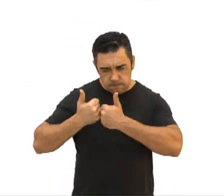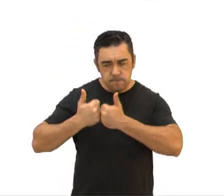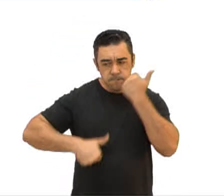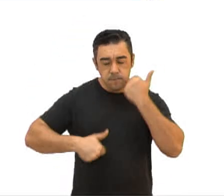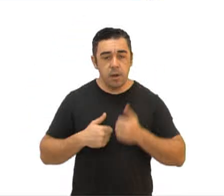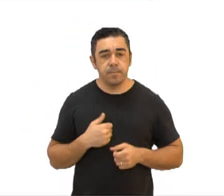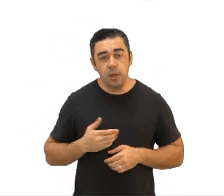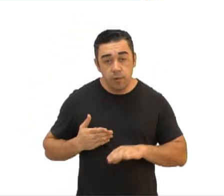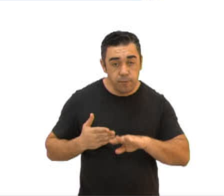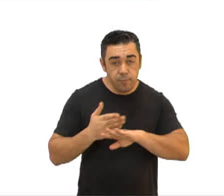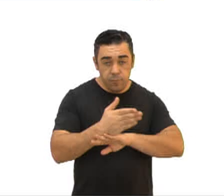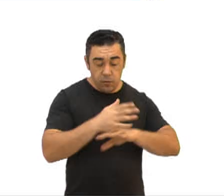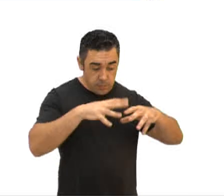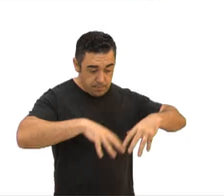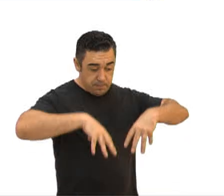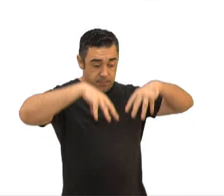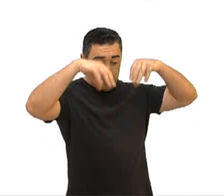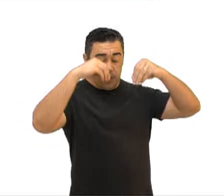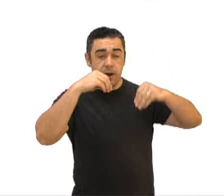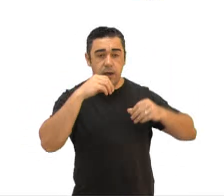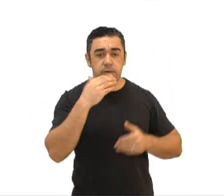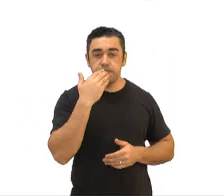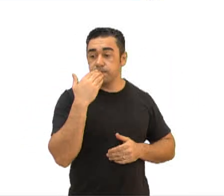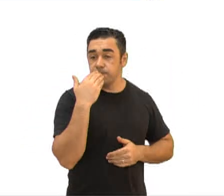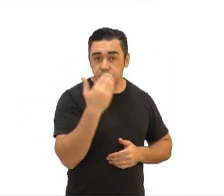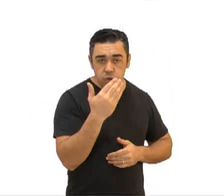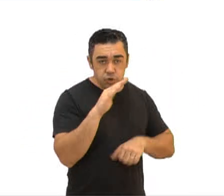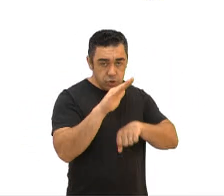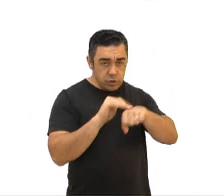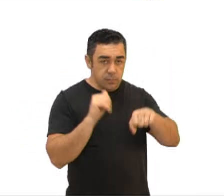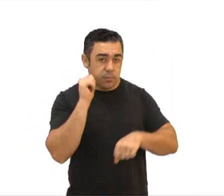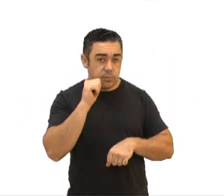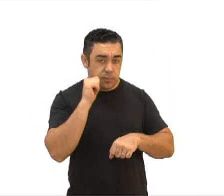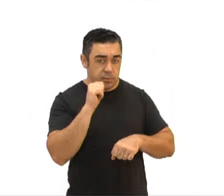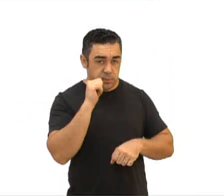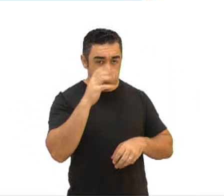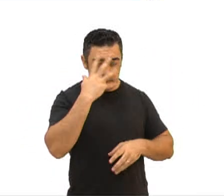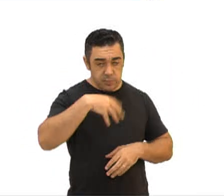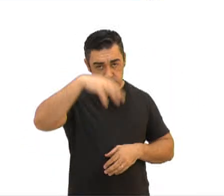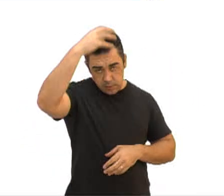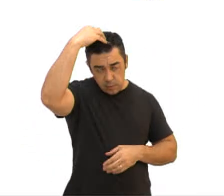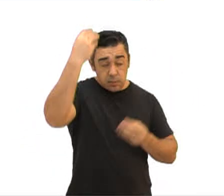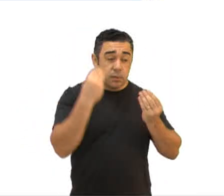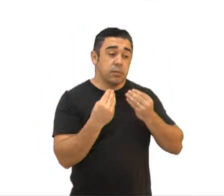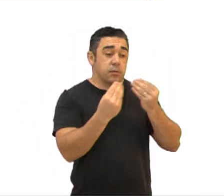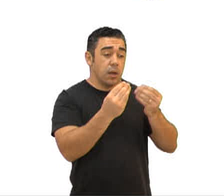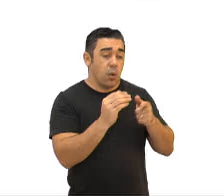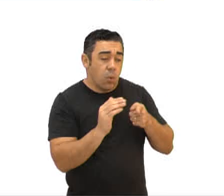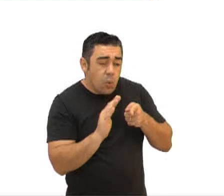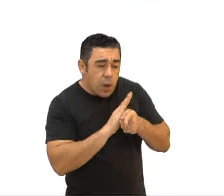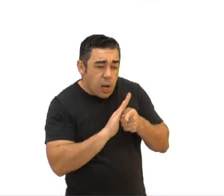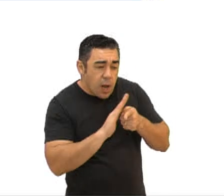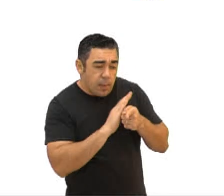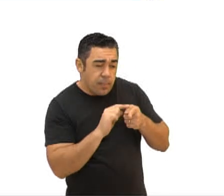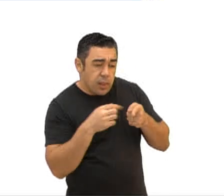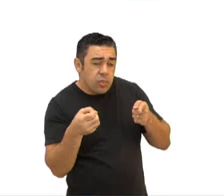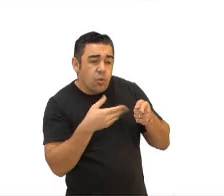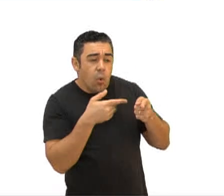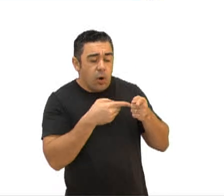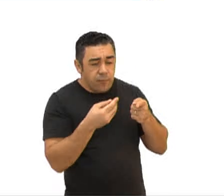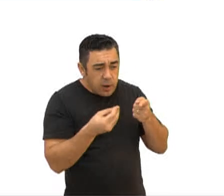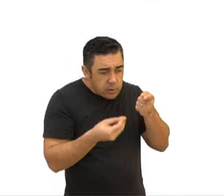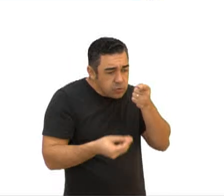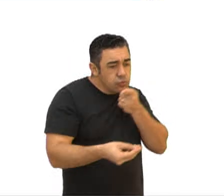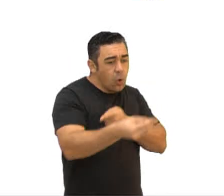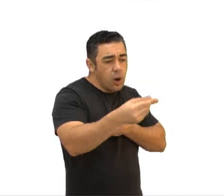de lâmpadas e foi até o palácio, chamou a princesa e ofereceu a ela lâmpadas novas em troca das velhas.